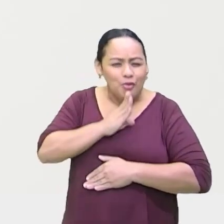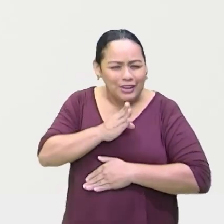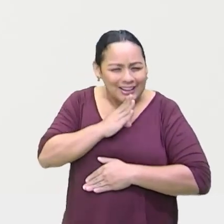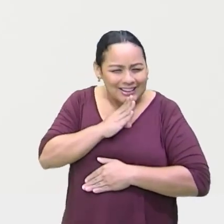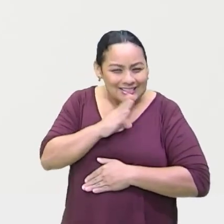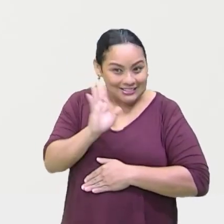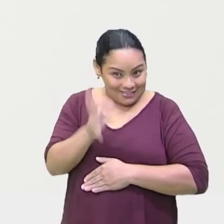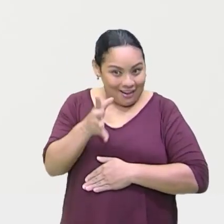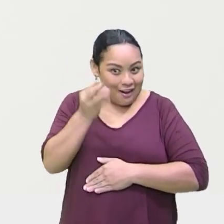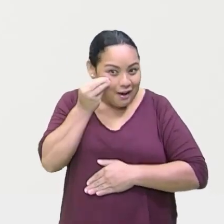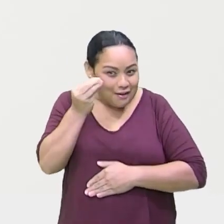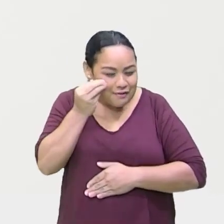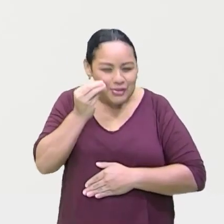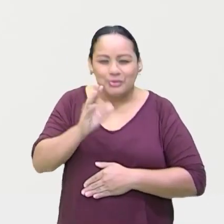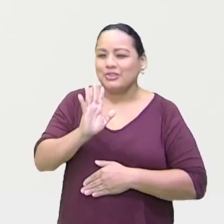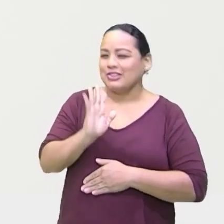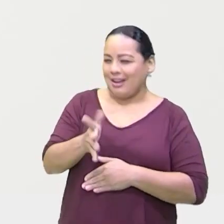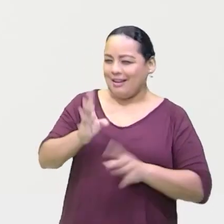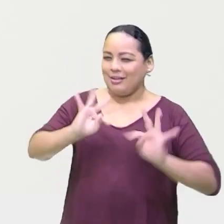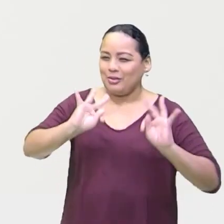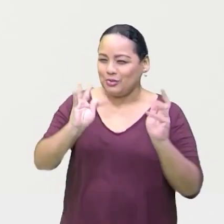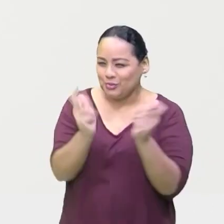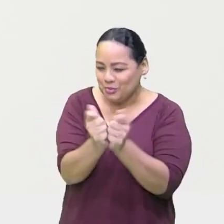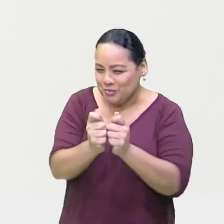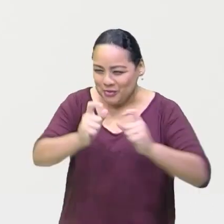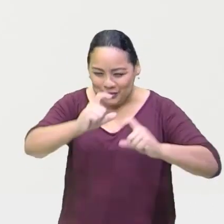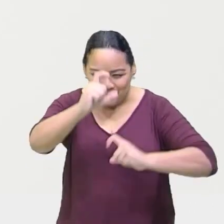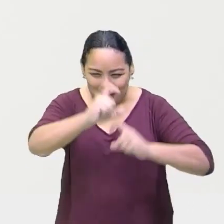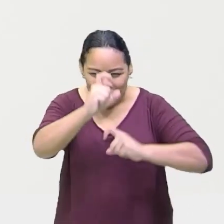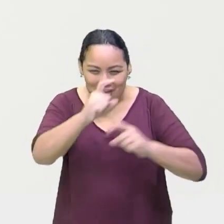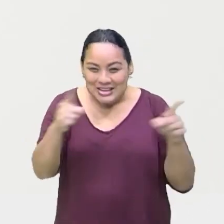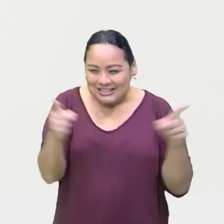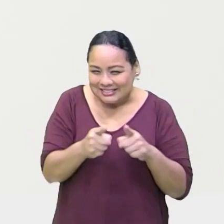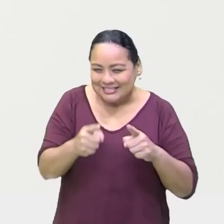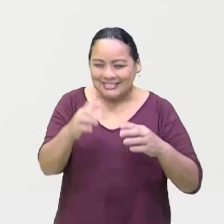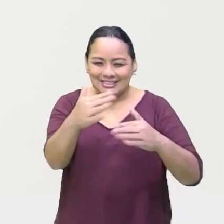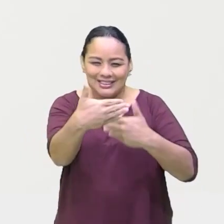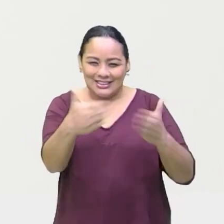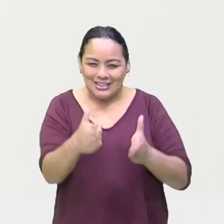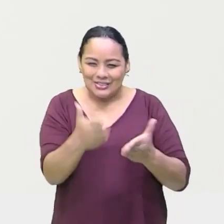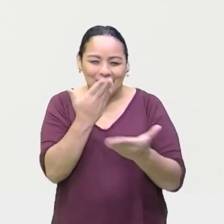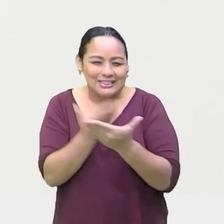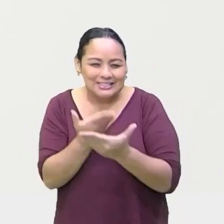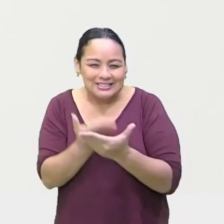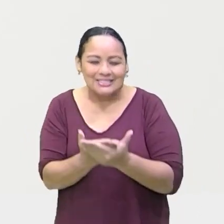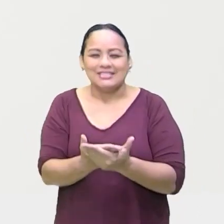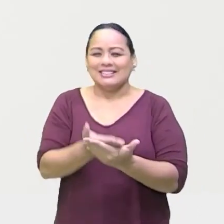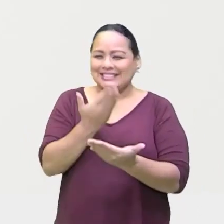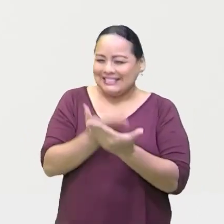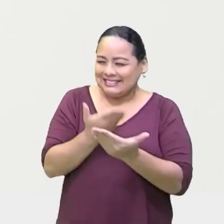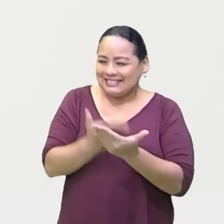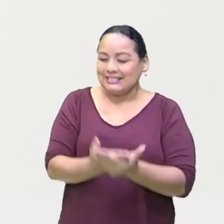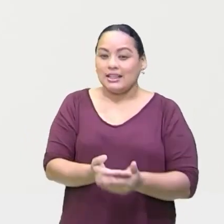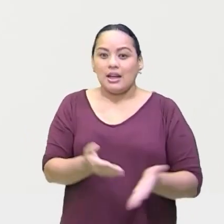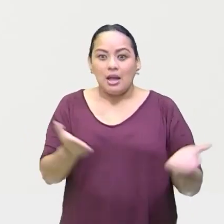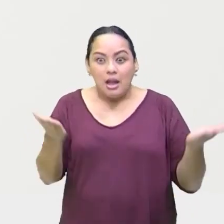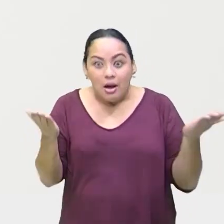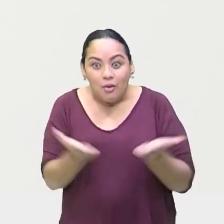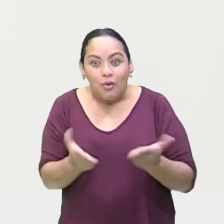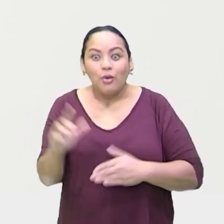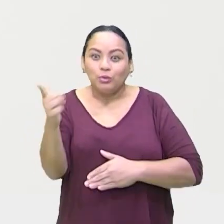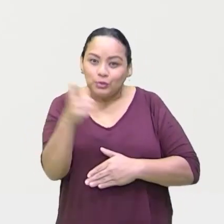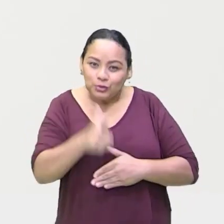hein? Todo mundo já ouviu falar em tirinha, não é verdade? Na sala de aula já estudamos bastante e ainda